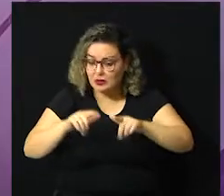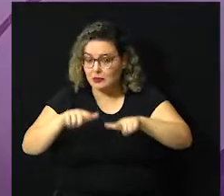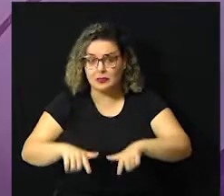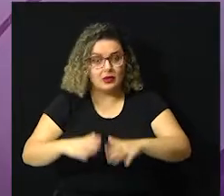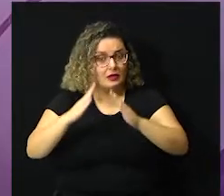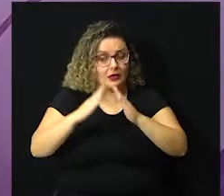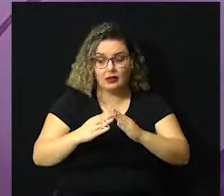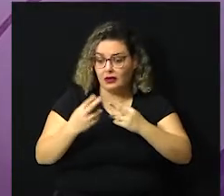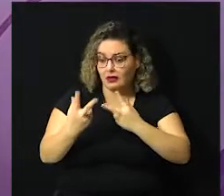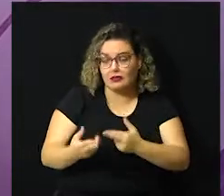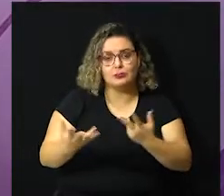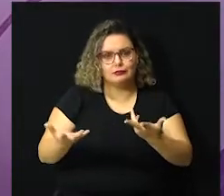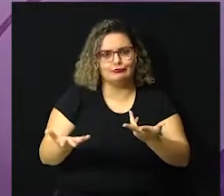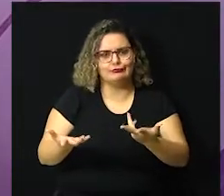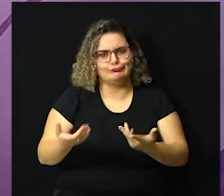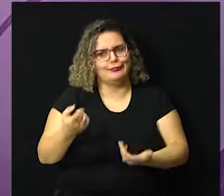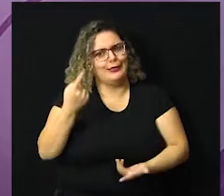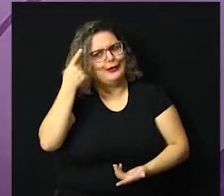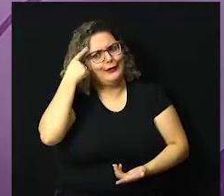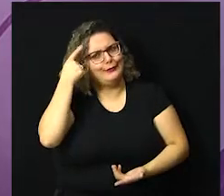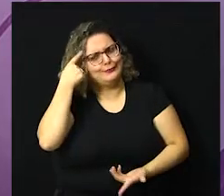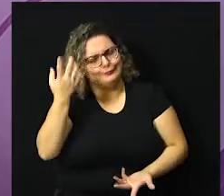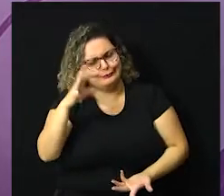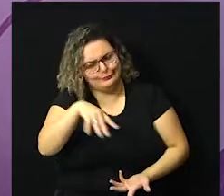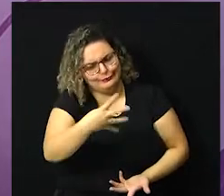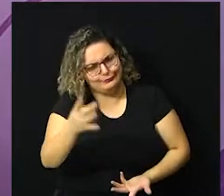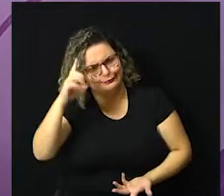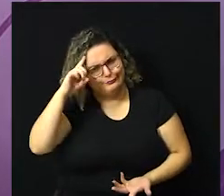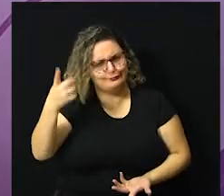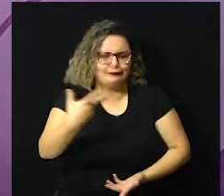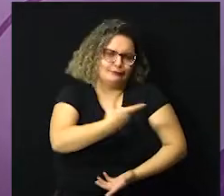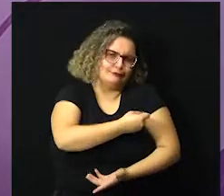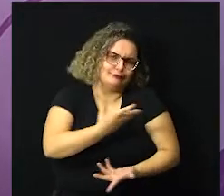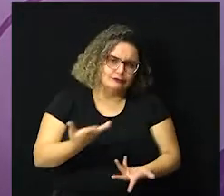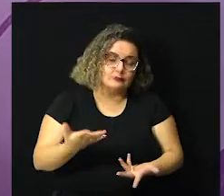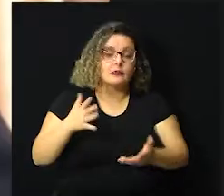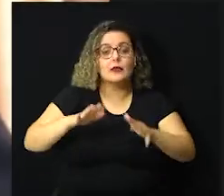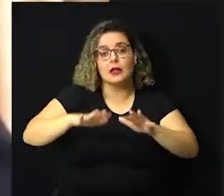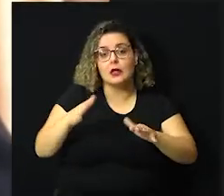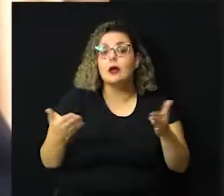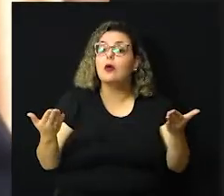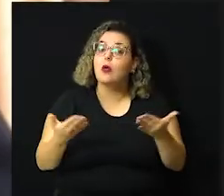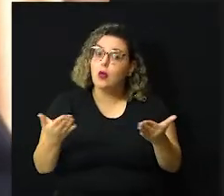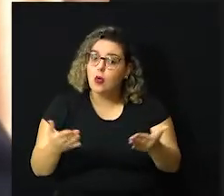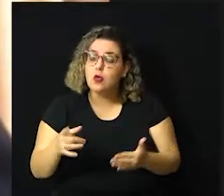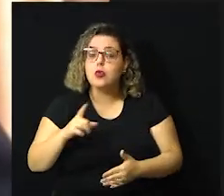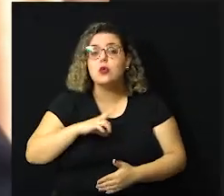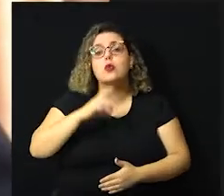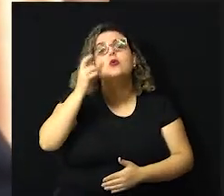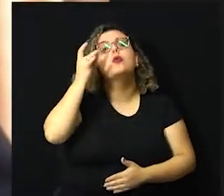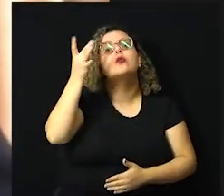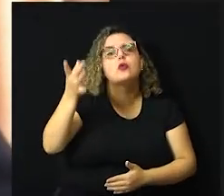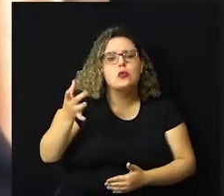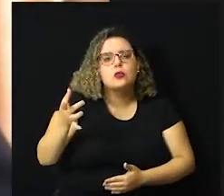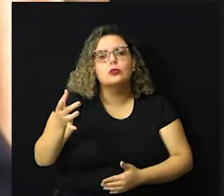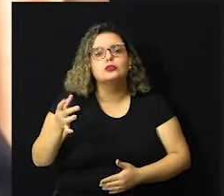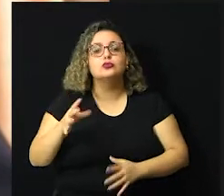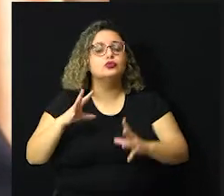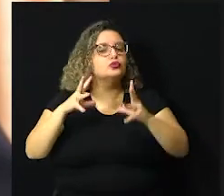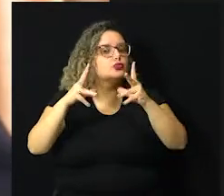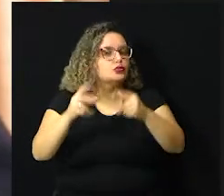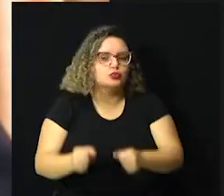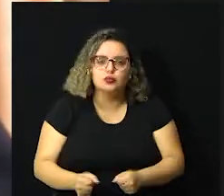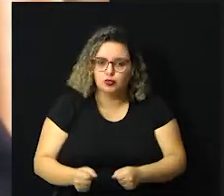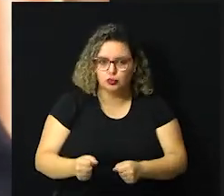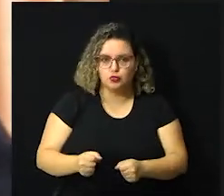mesma casa? Muito menos se você vai estar atento com a sua carteira de vacinação. Talvez hoje, como há uma facilidade de digitalização de